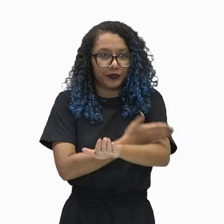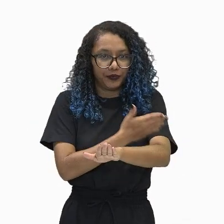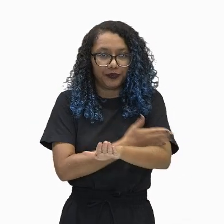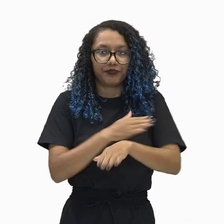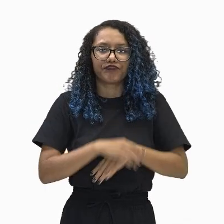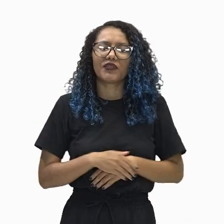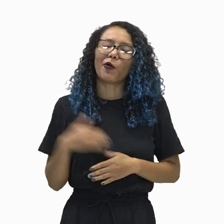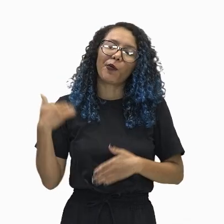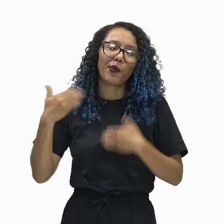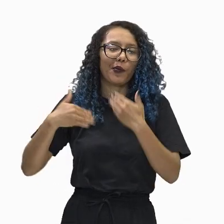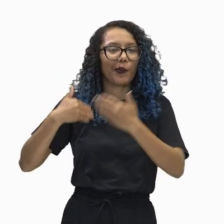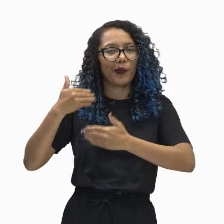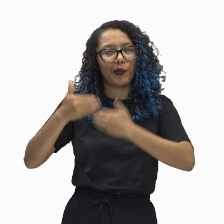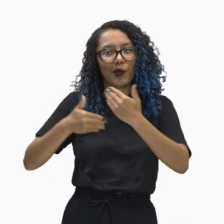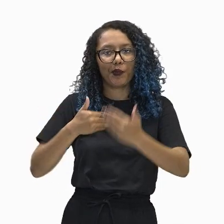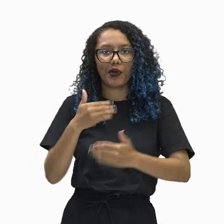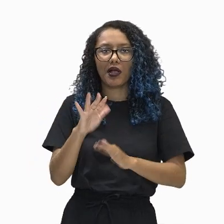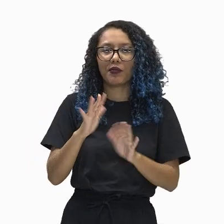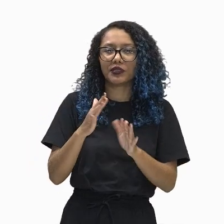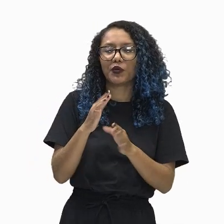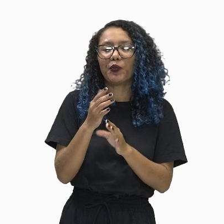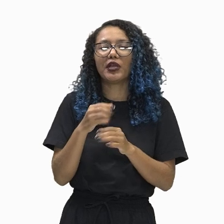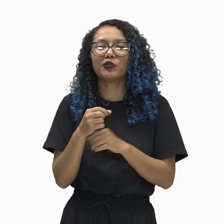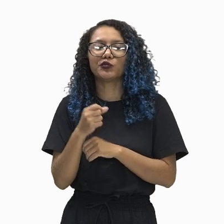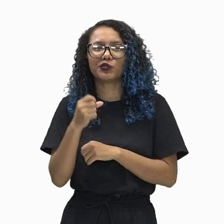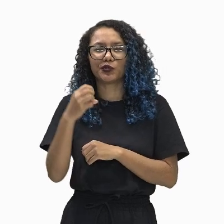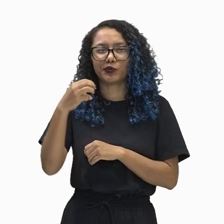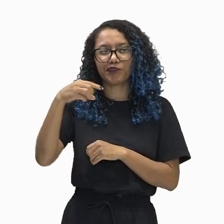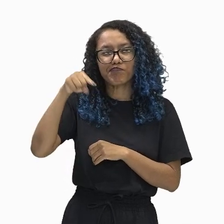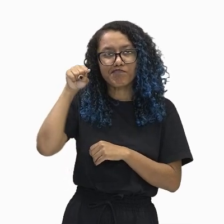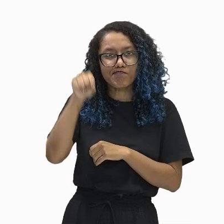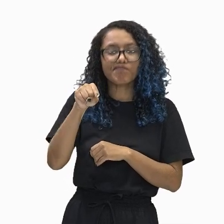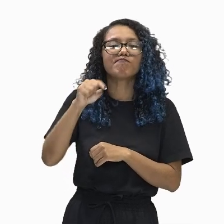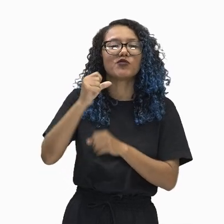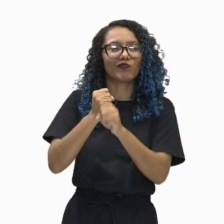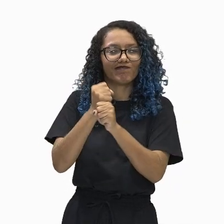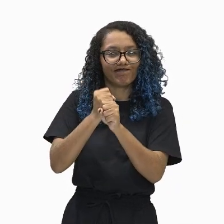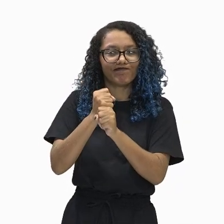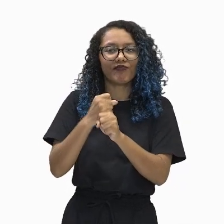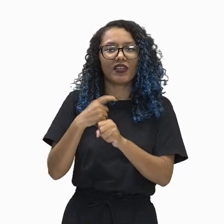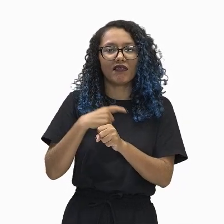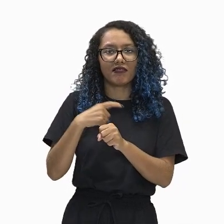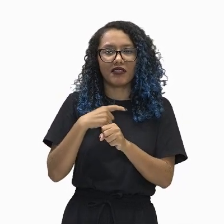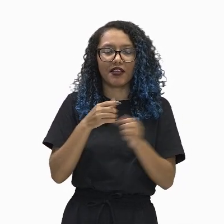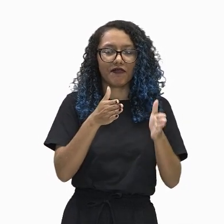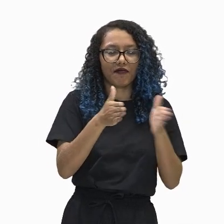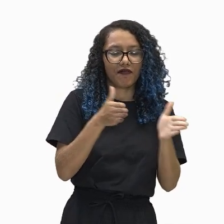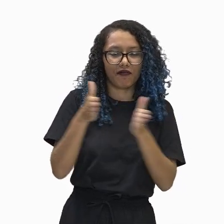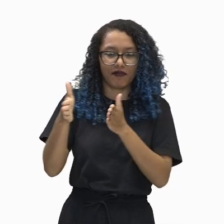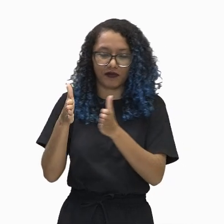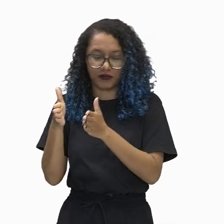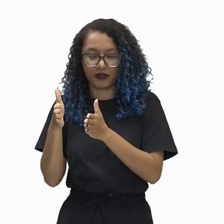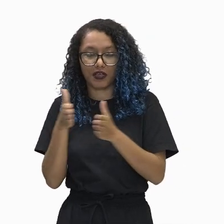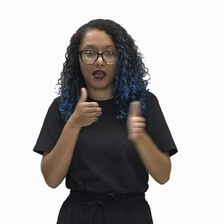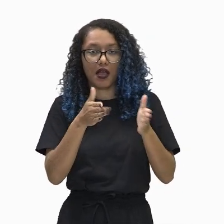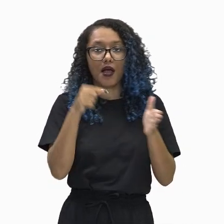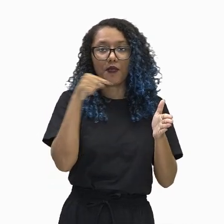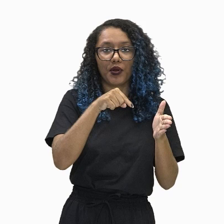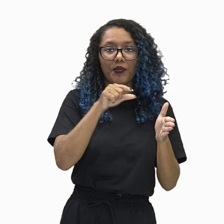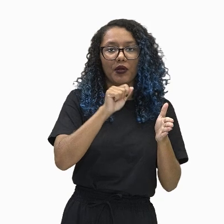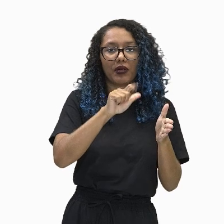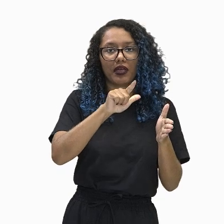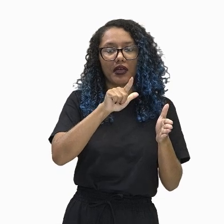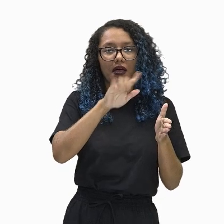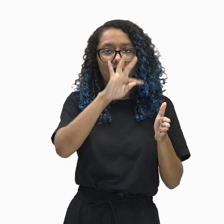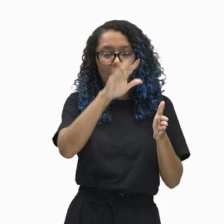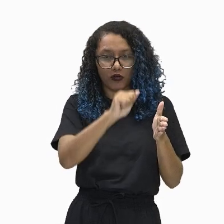período medieval, que durou cerca de 1000 anos, é dividida em duas fases, a Alta Idade Média e a Baixa Idade Média.